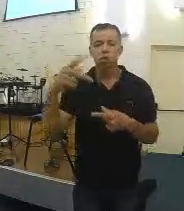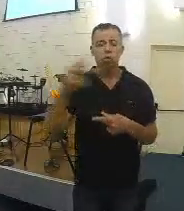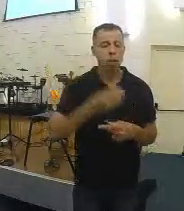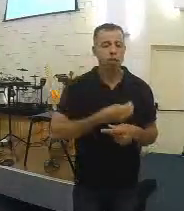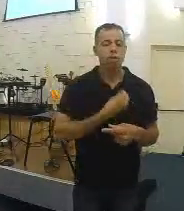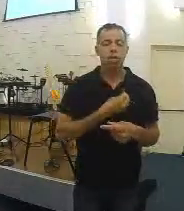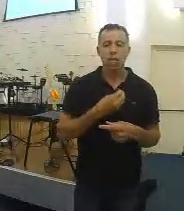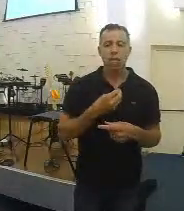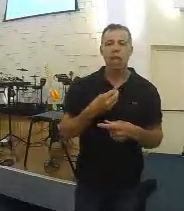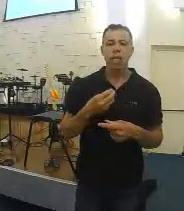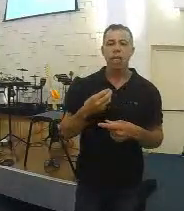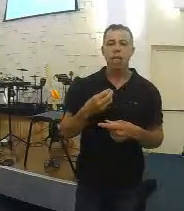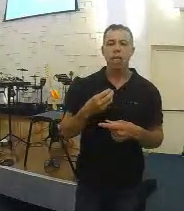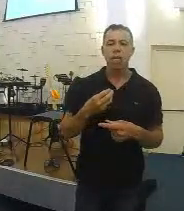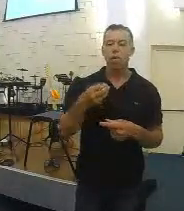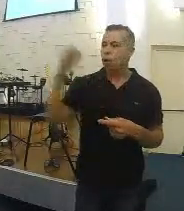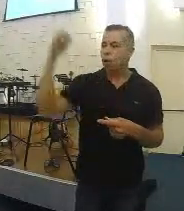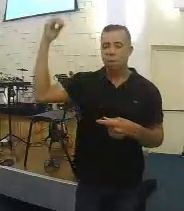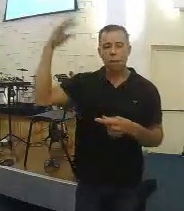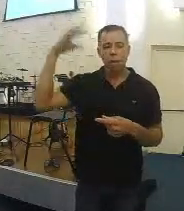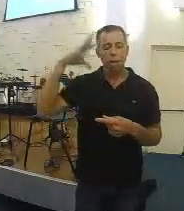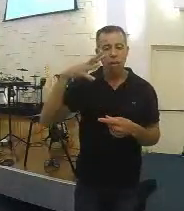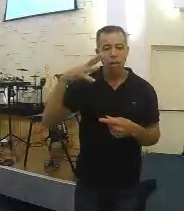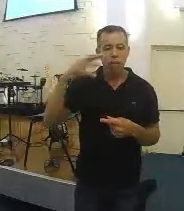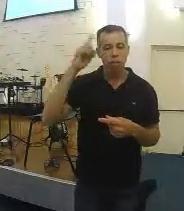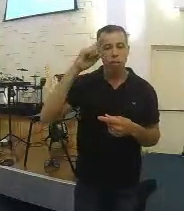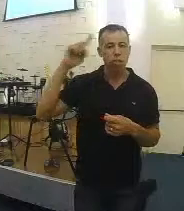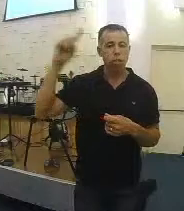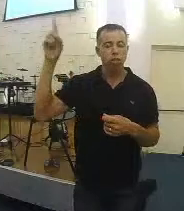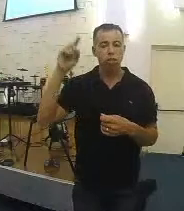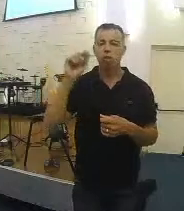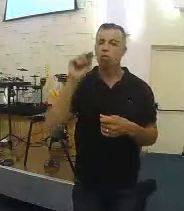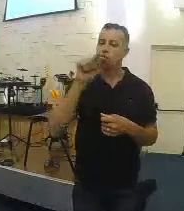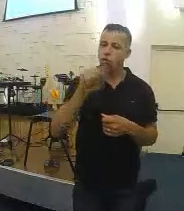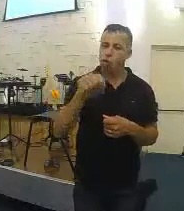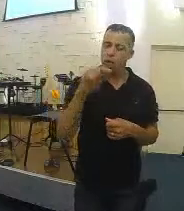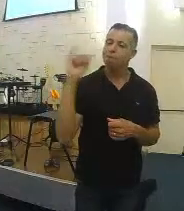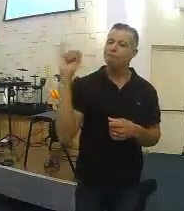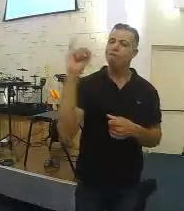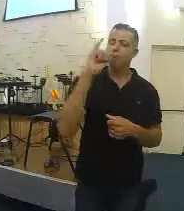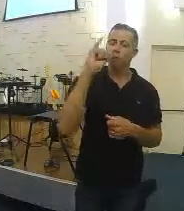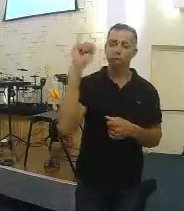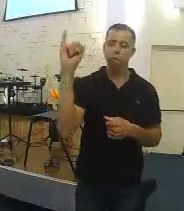você não é pouca coisa, você é criação de Deus.